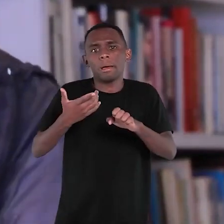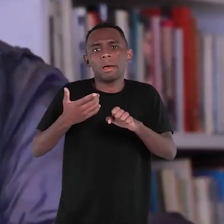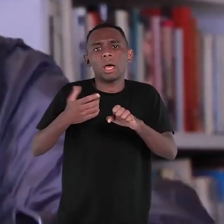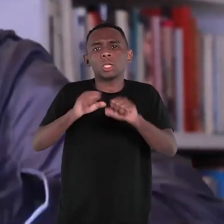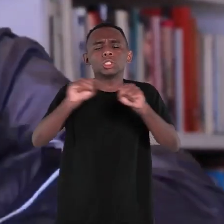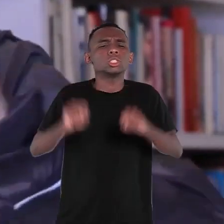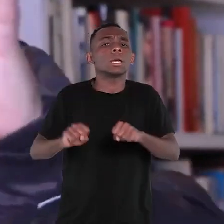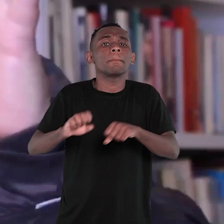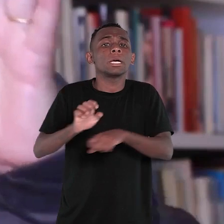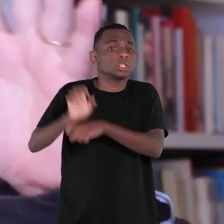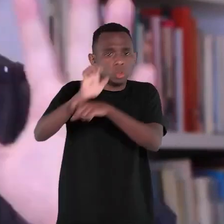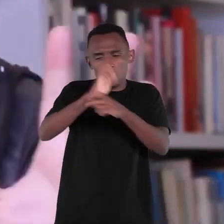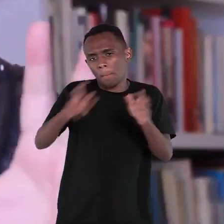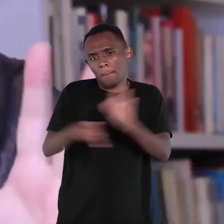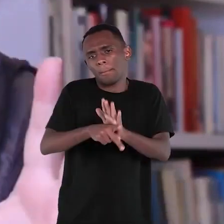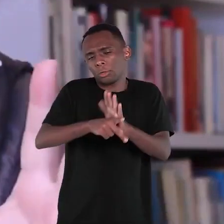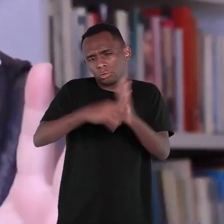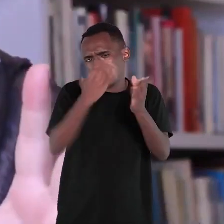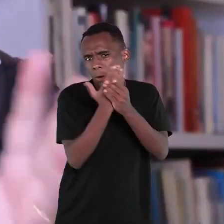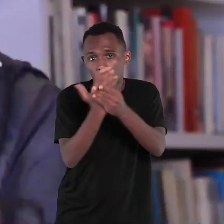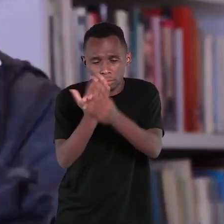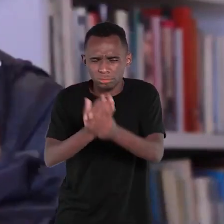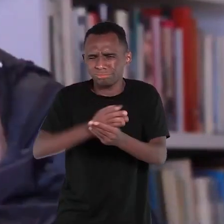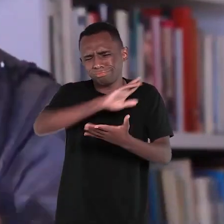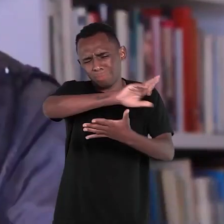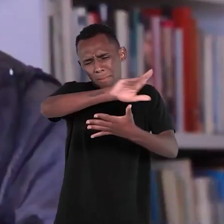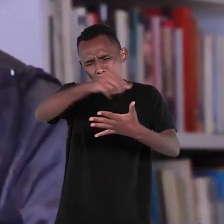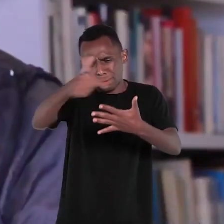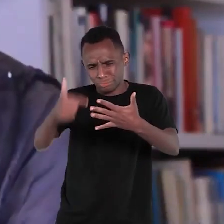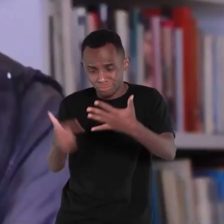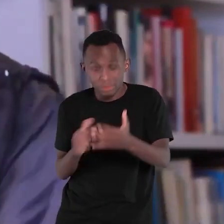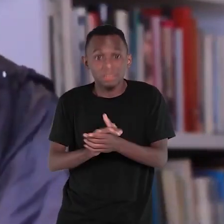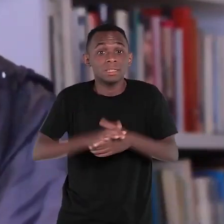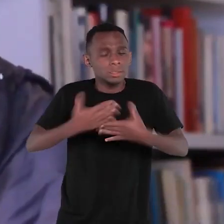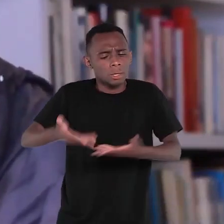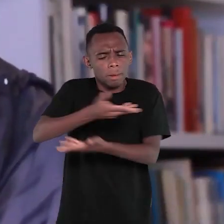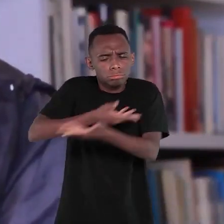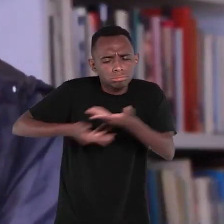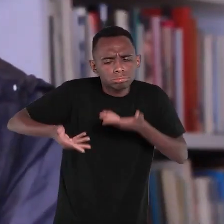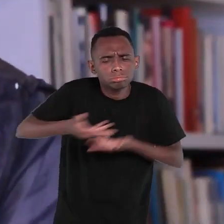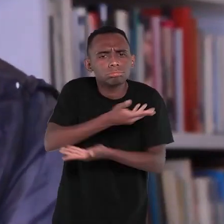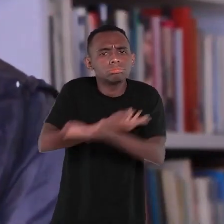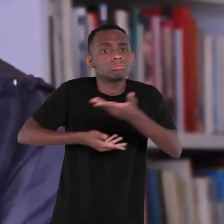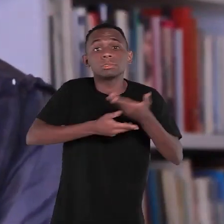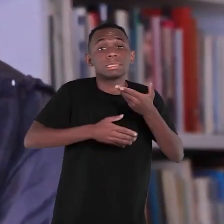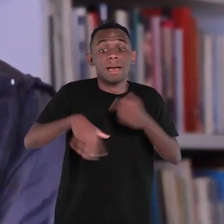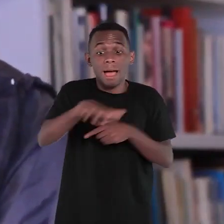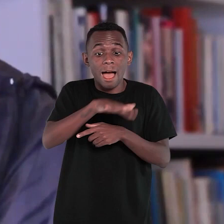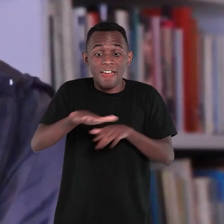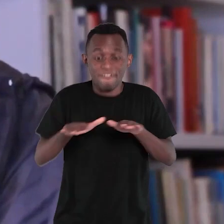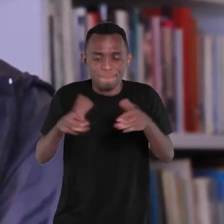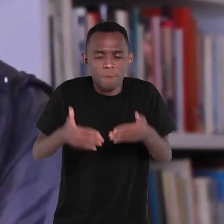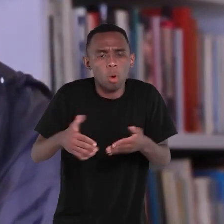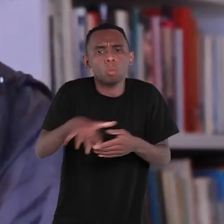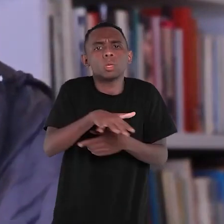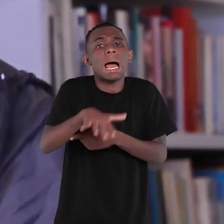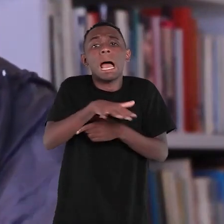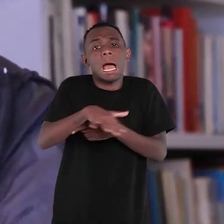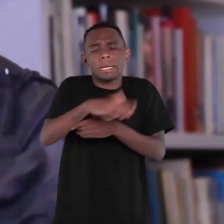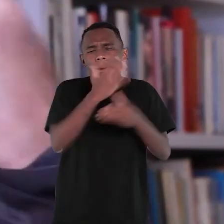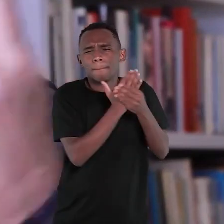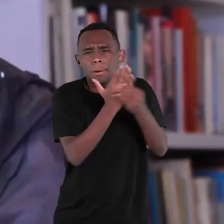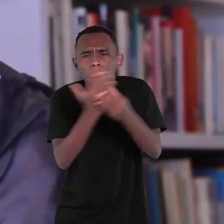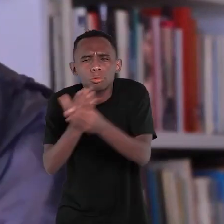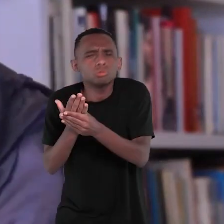Estado de São Paulo. Além disso, mais um monte de coisa. Então, para a gente falar desse mundo das bibliotecas públicas